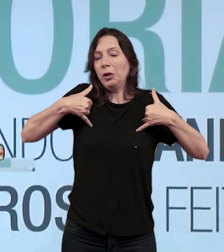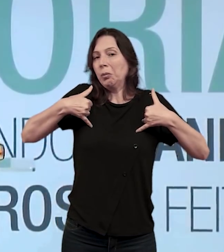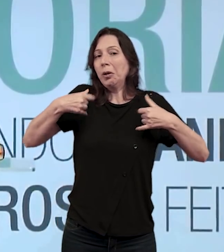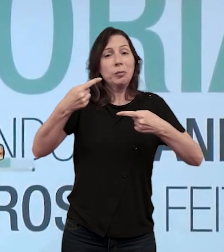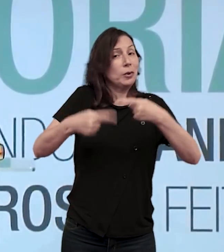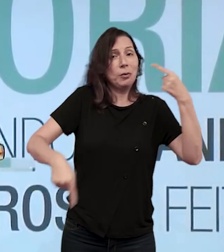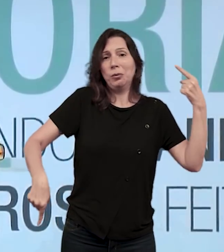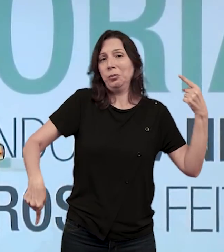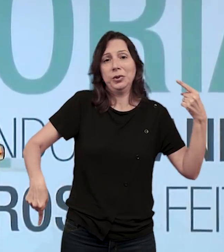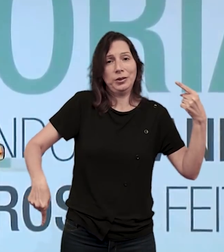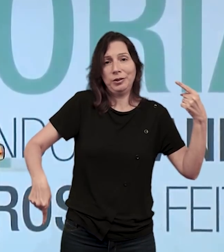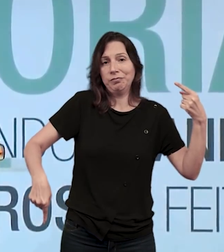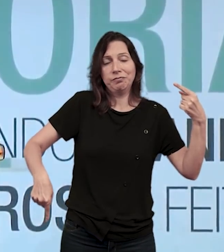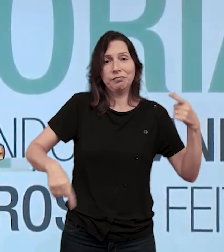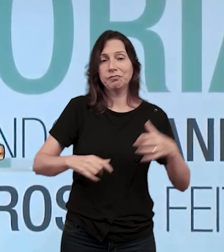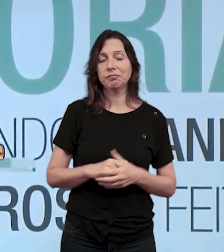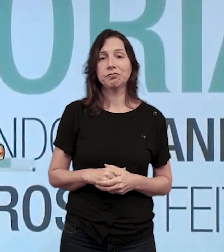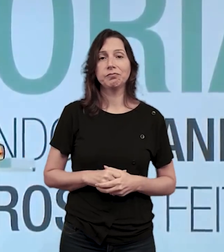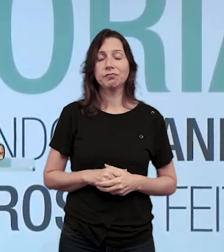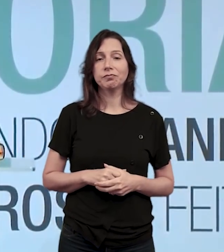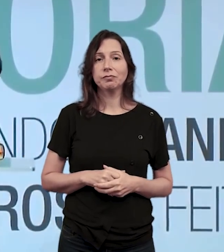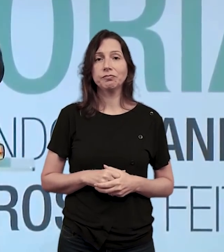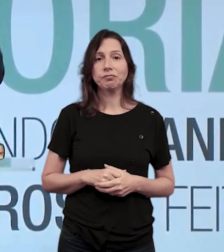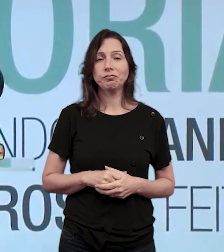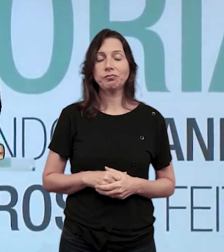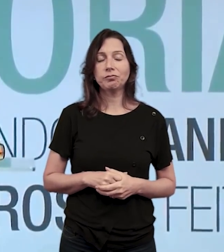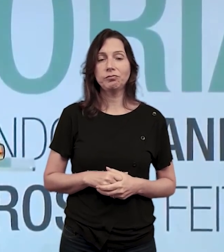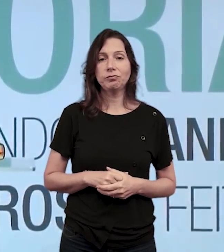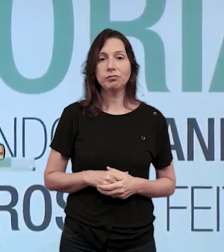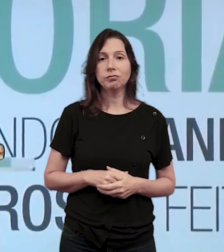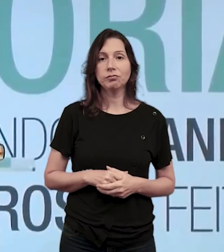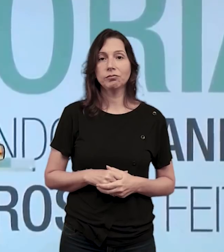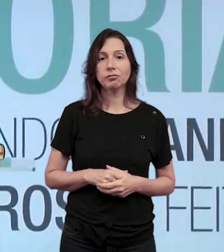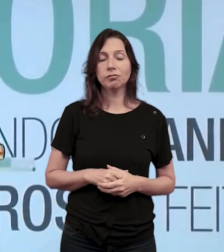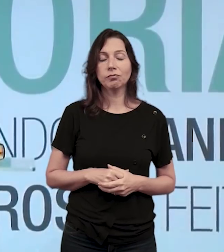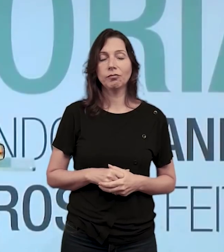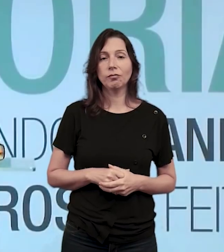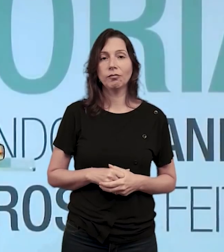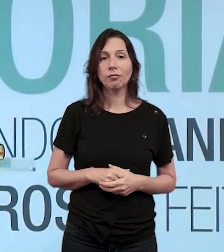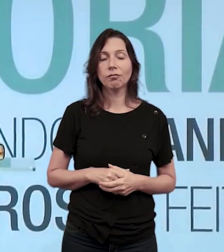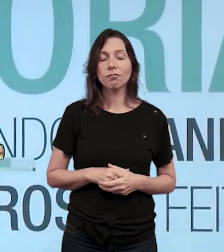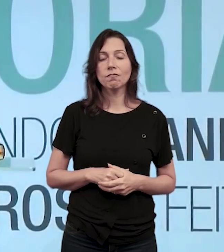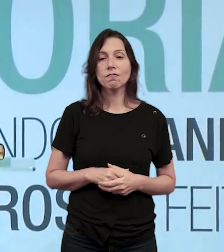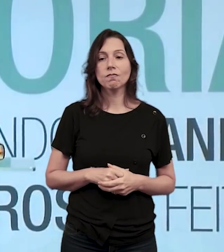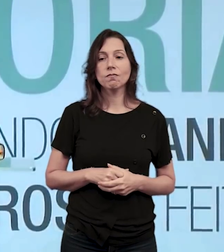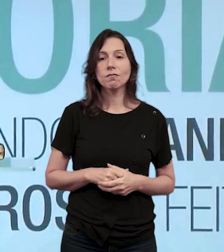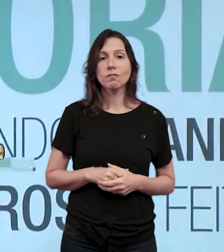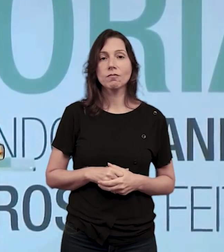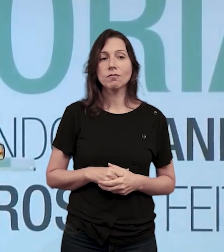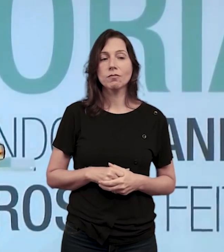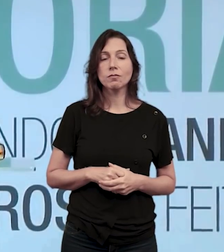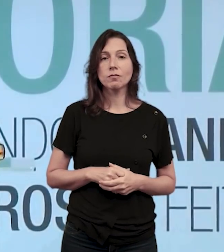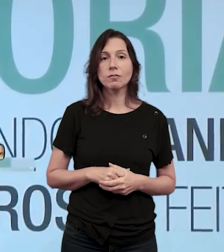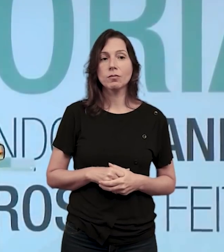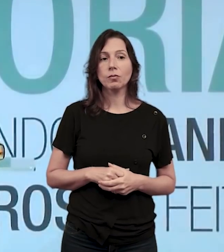de Deus, estar altivo de coração. Não combina.